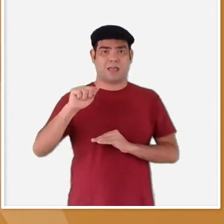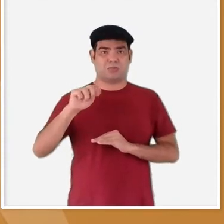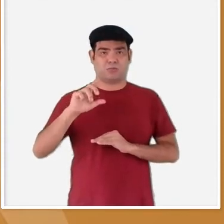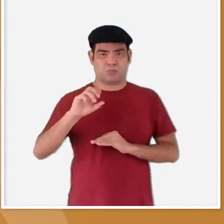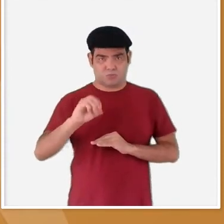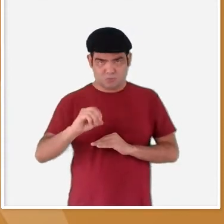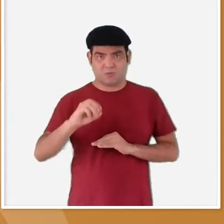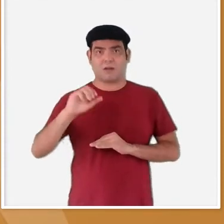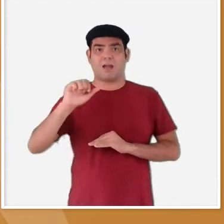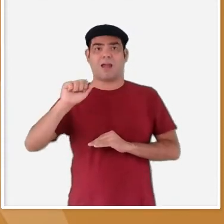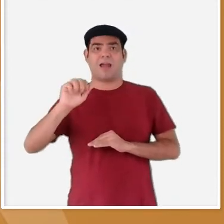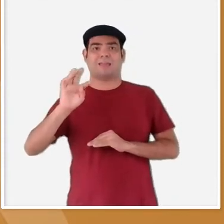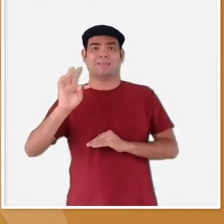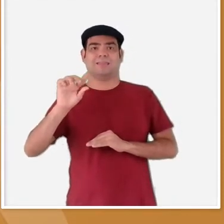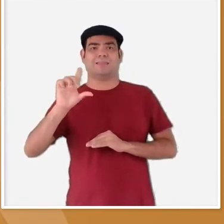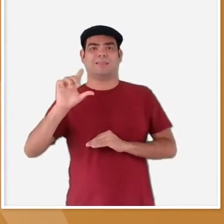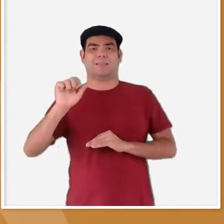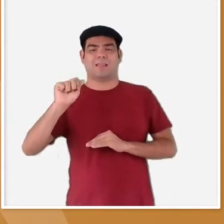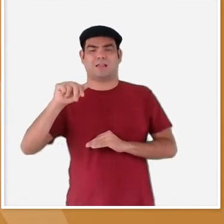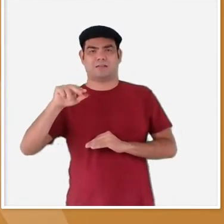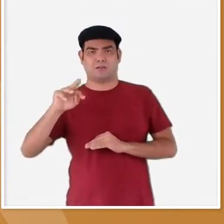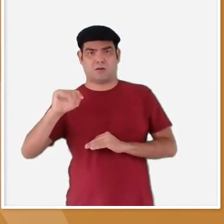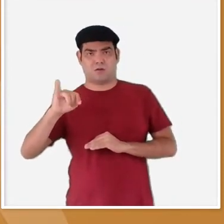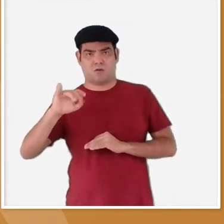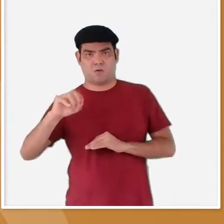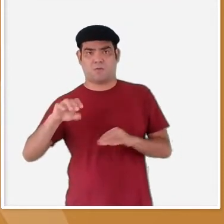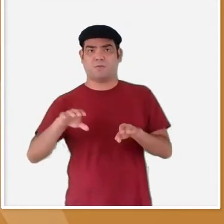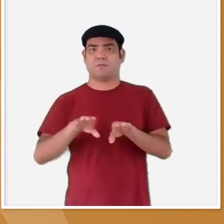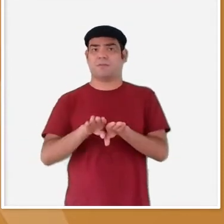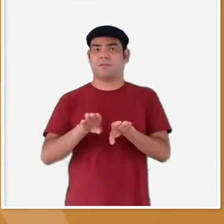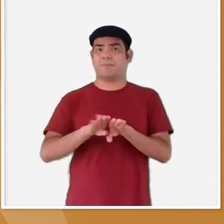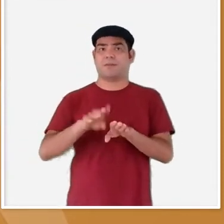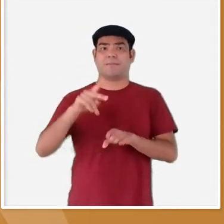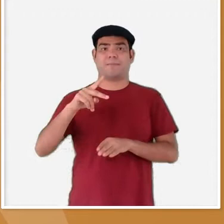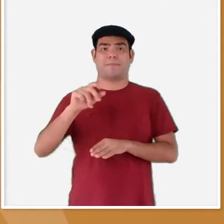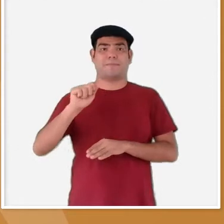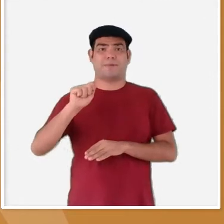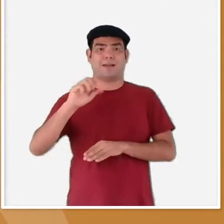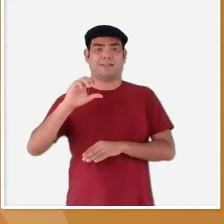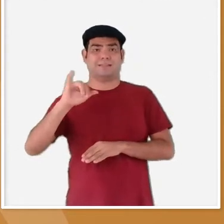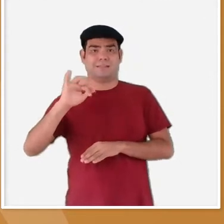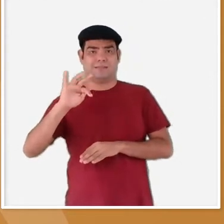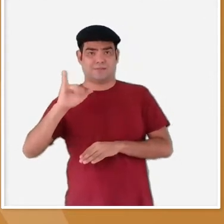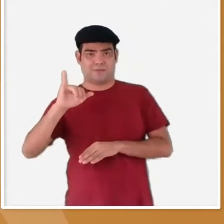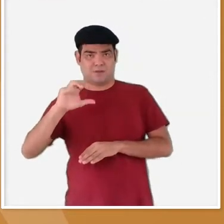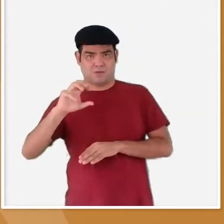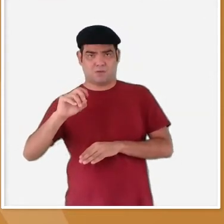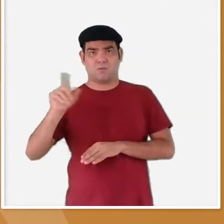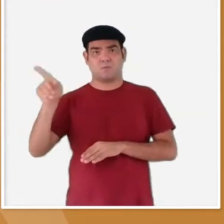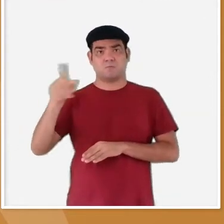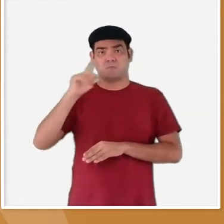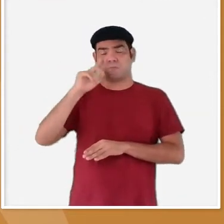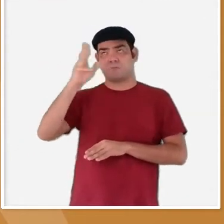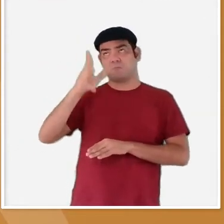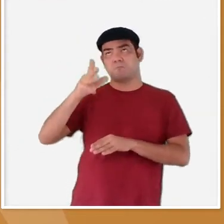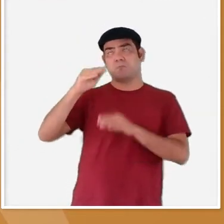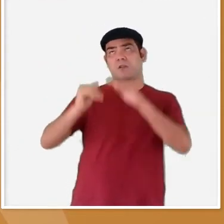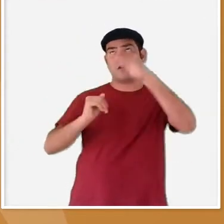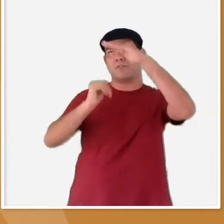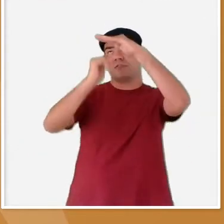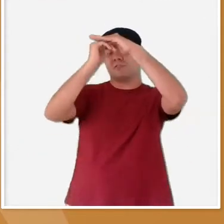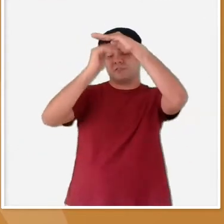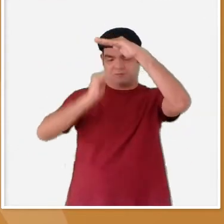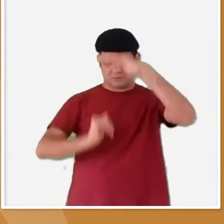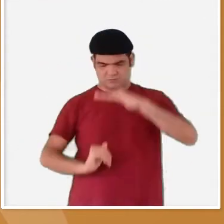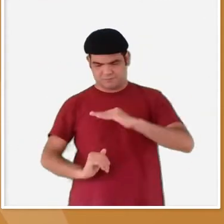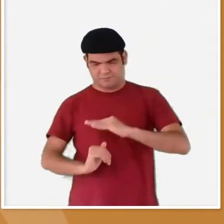essa localização, tá? Identificado para nós, com suas fronteiras a Belize na Guatemala, no sudeste, os